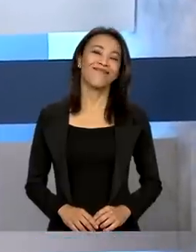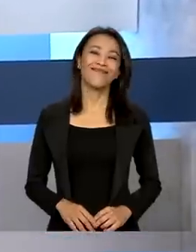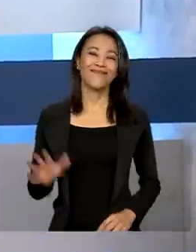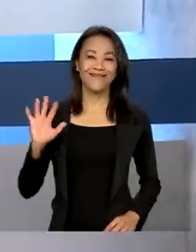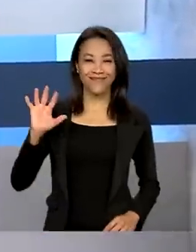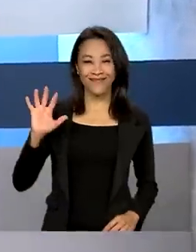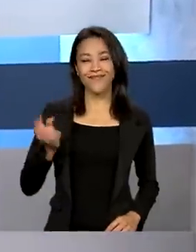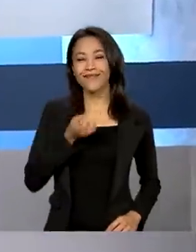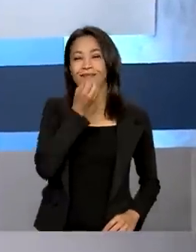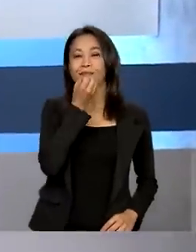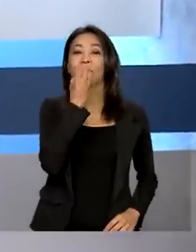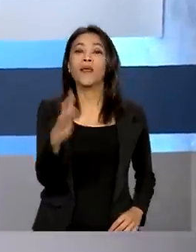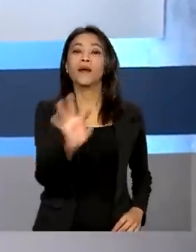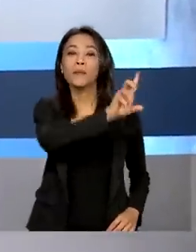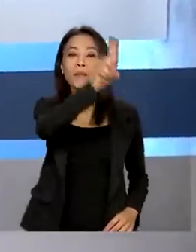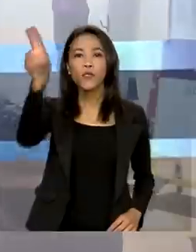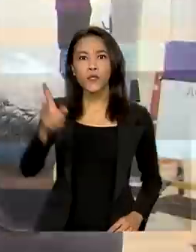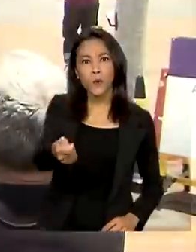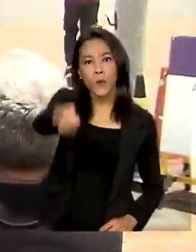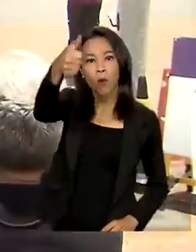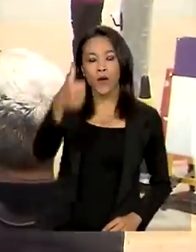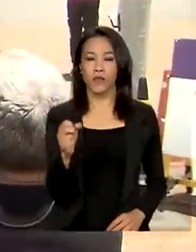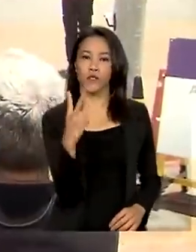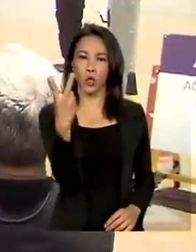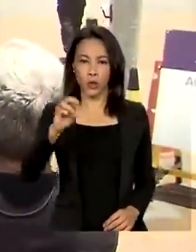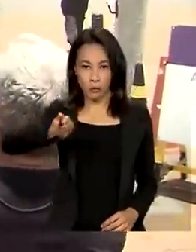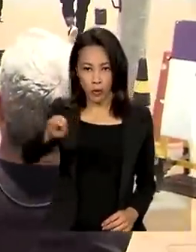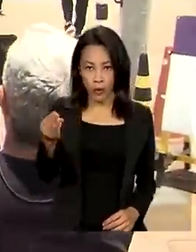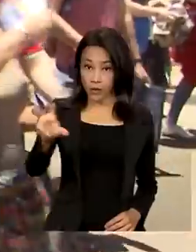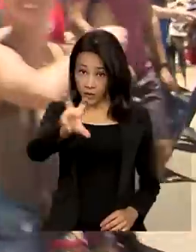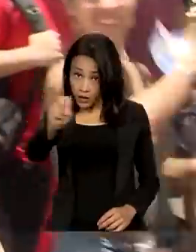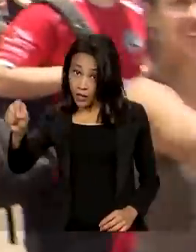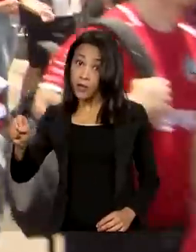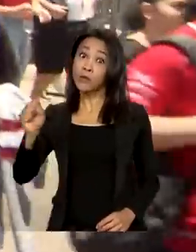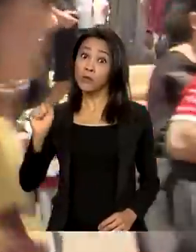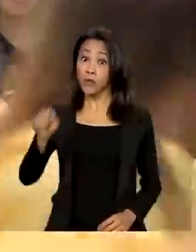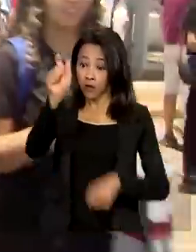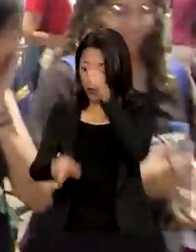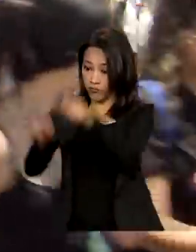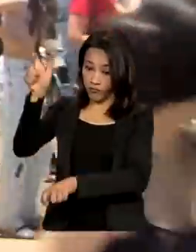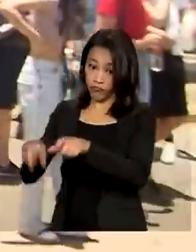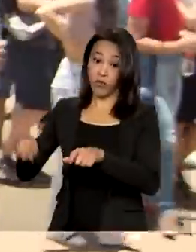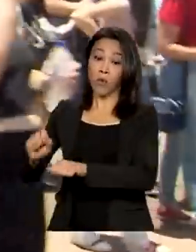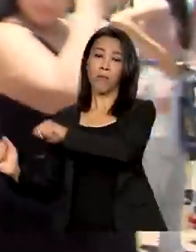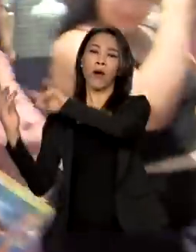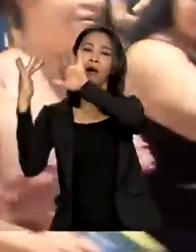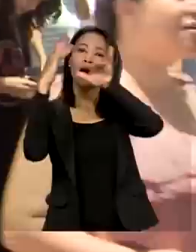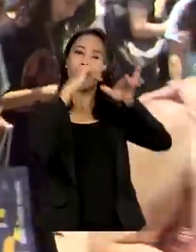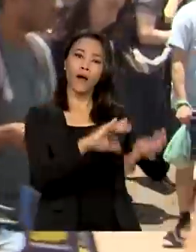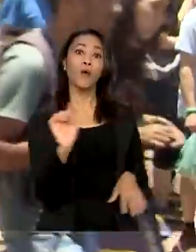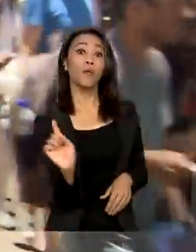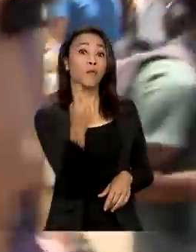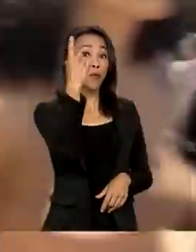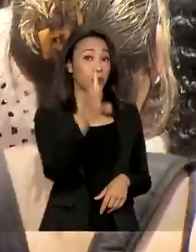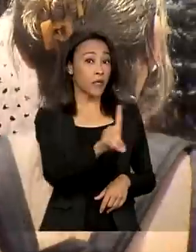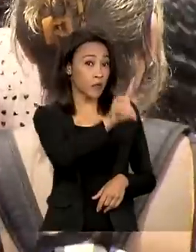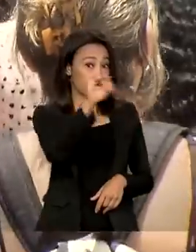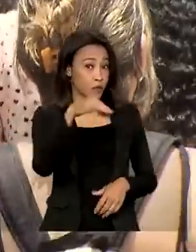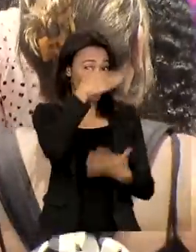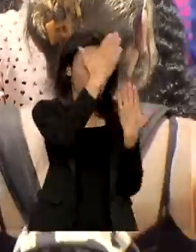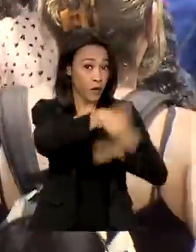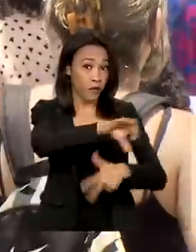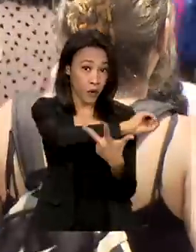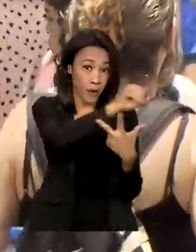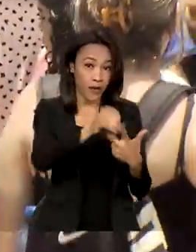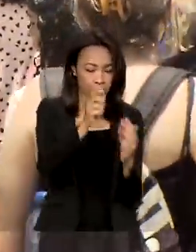Olá bom dia quase 2 milhões e meio de estudantes compareceram ao primeiro dia de prova do Enem a